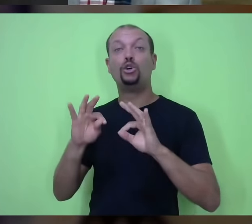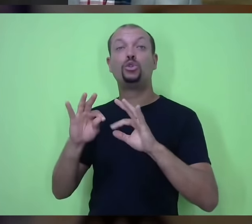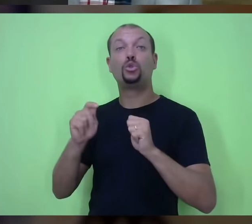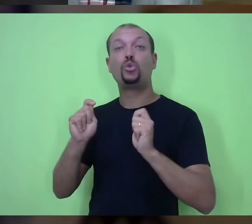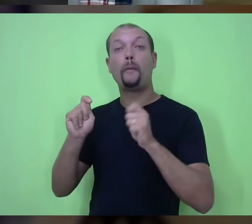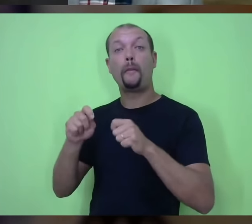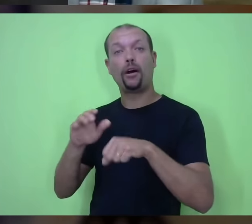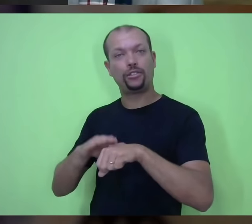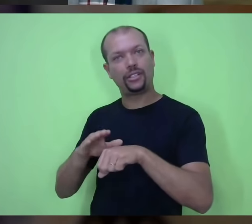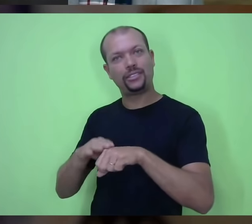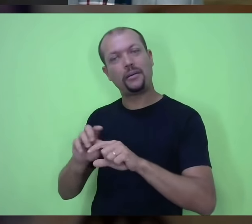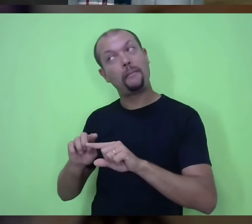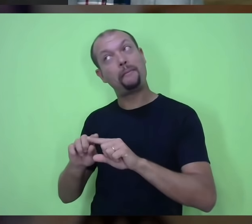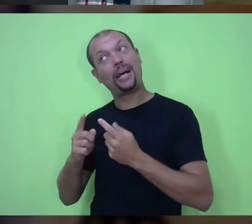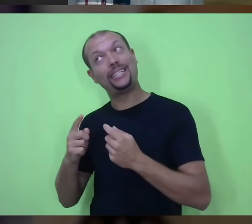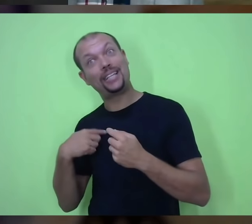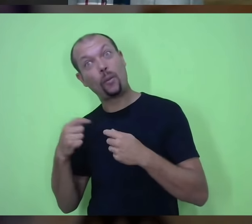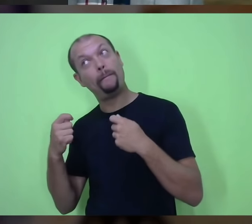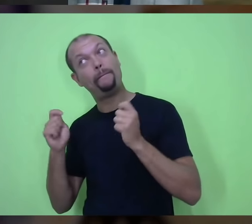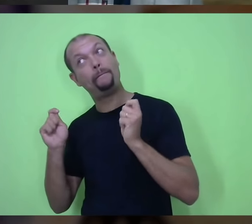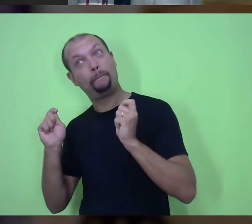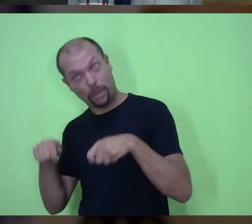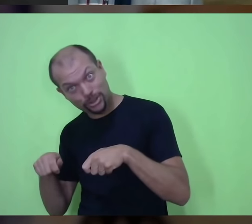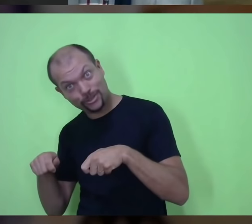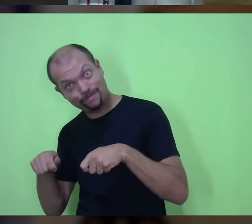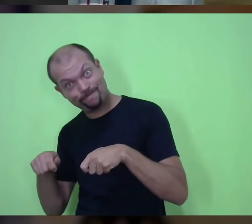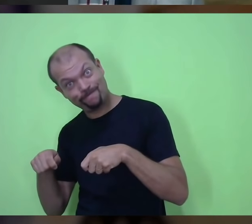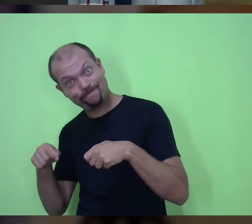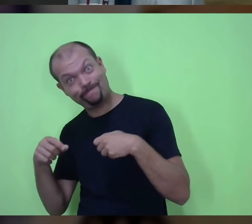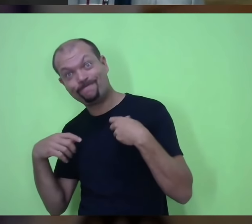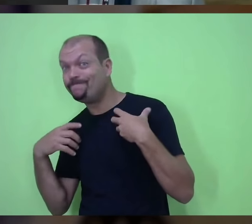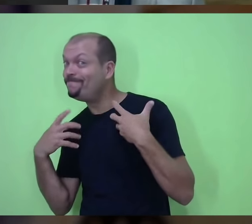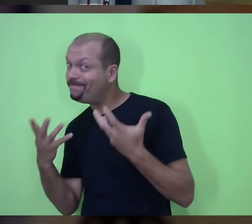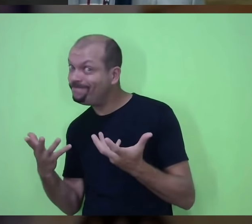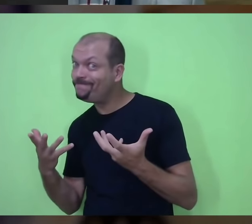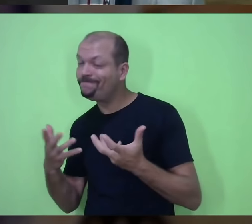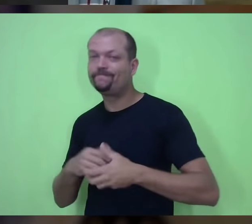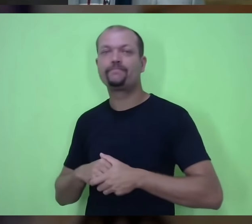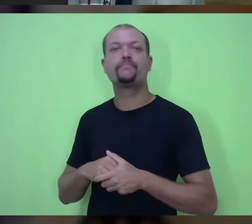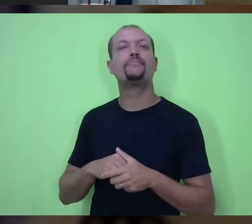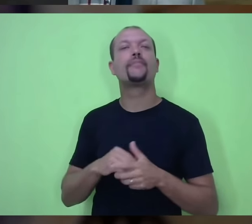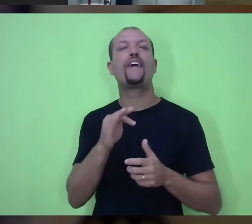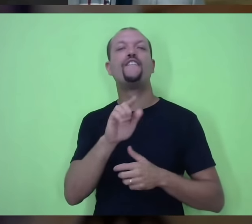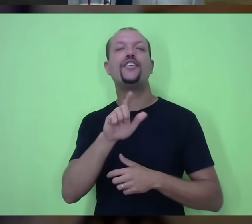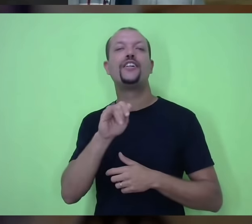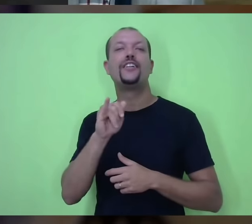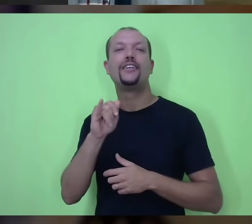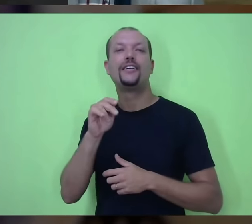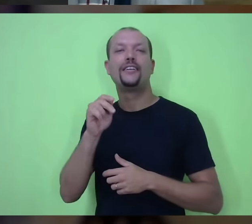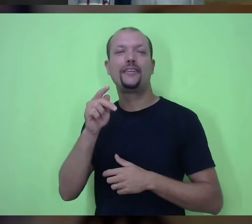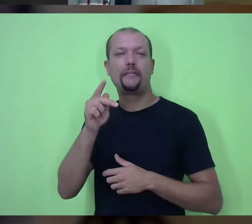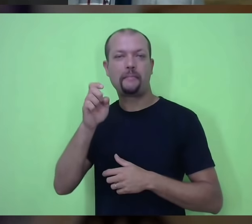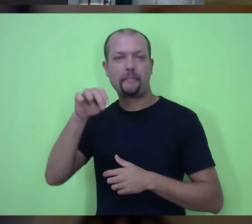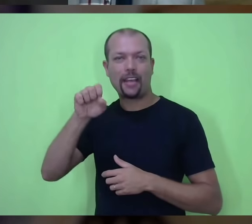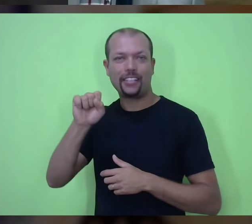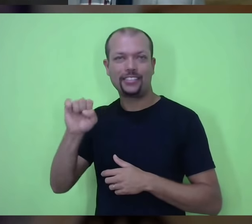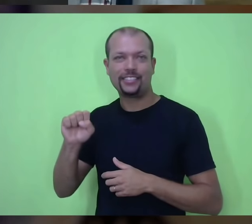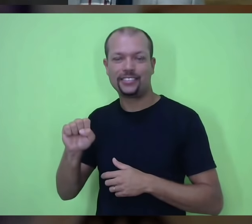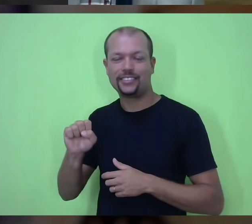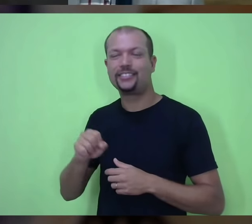lícito, mas nem tudo me convém. E esse texto que você citou de Filipenses, uma melhor tradução dele, porque alguns confundem,